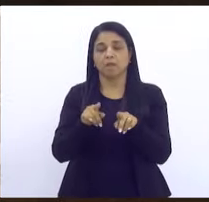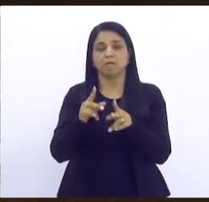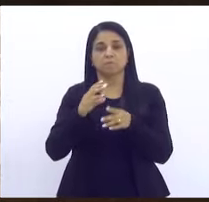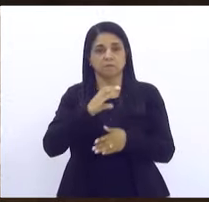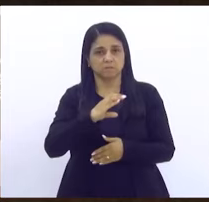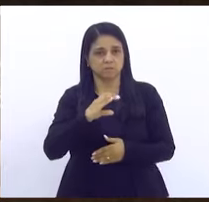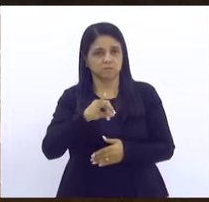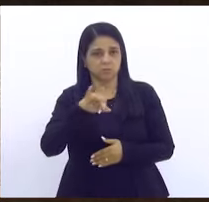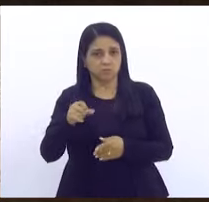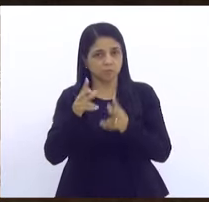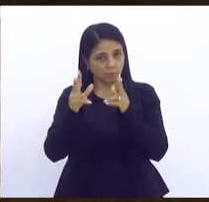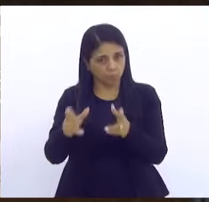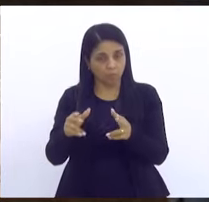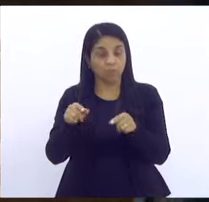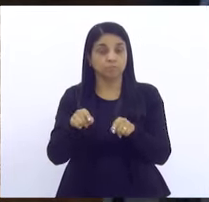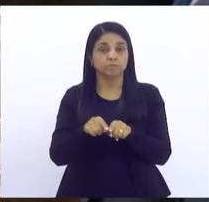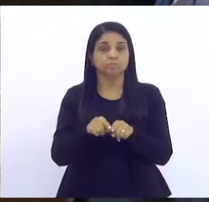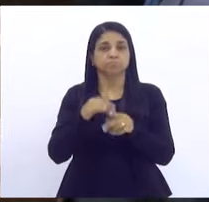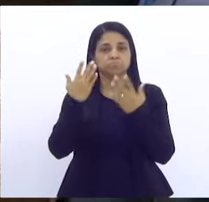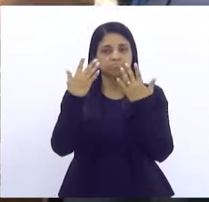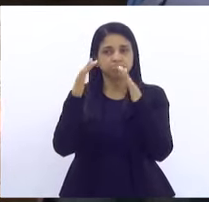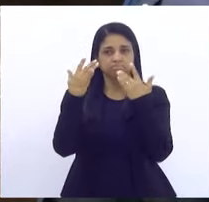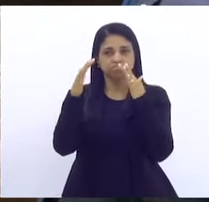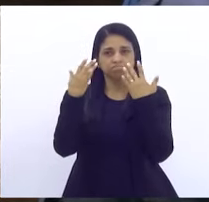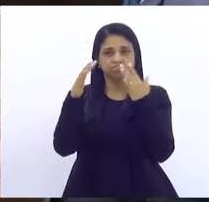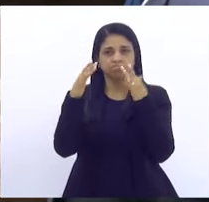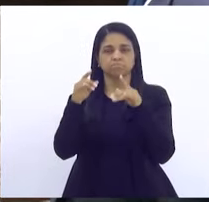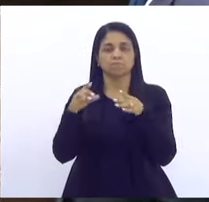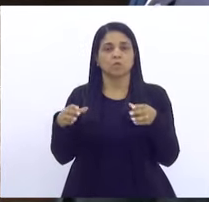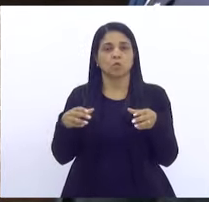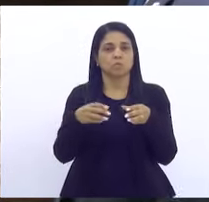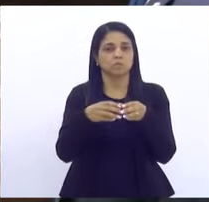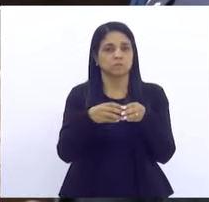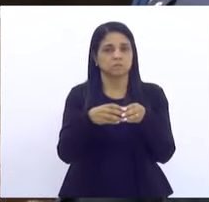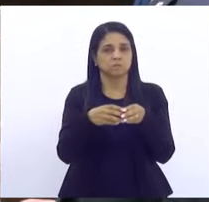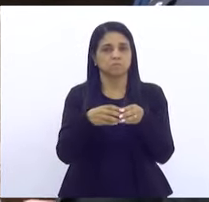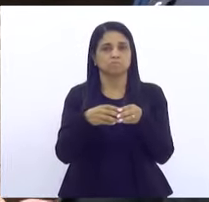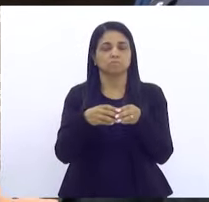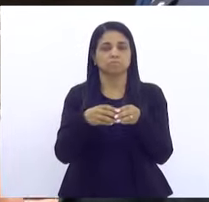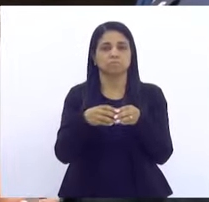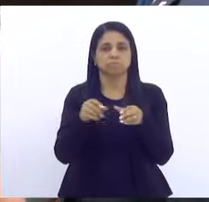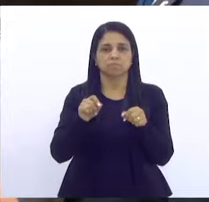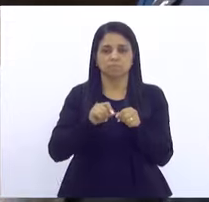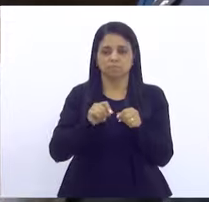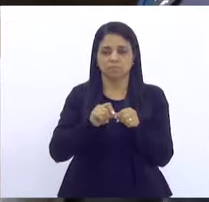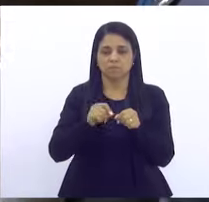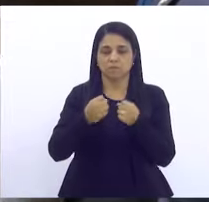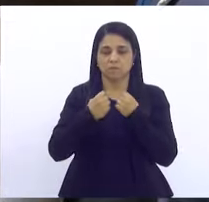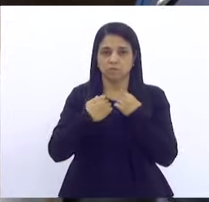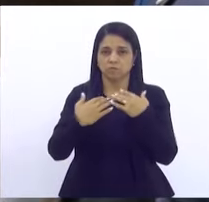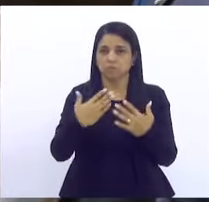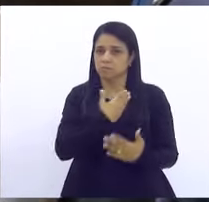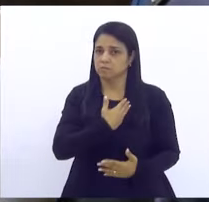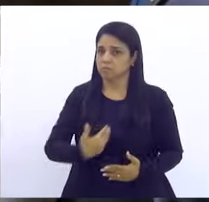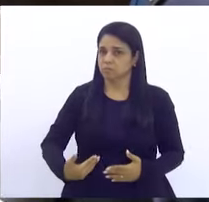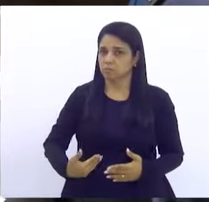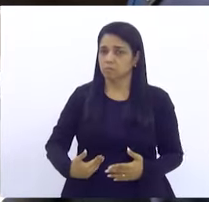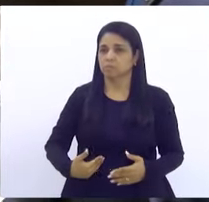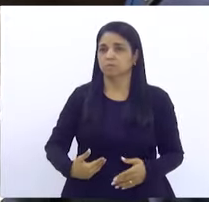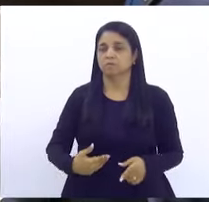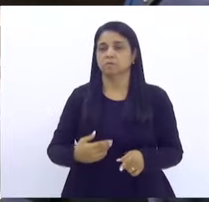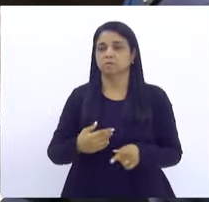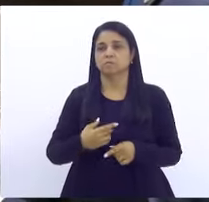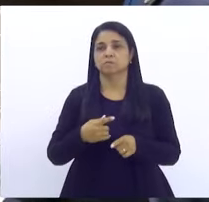E mais uma vez parabenizar a condução que foi feita. Foram realizadas duas ou três audiências públicas aqui, uma